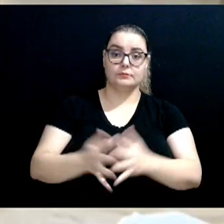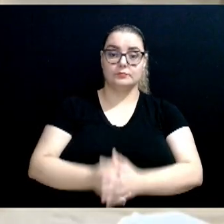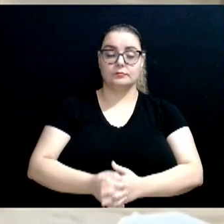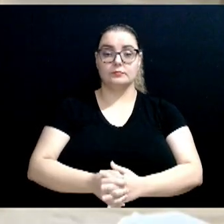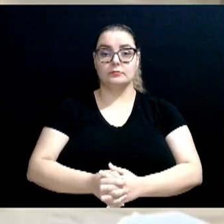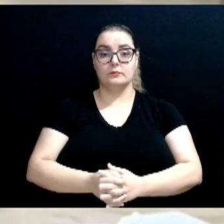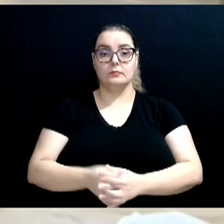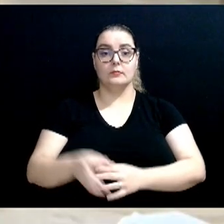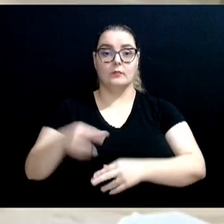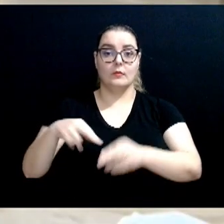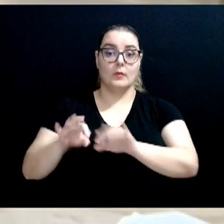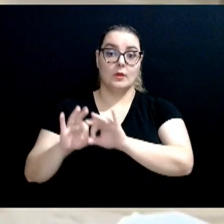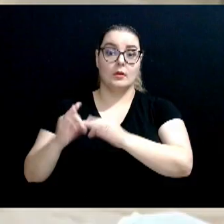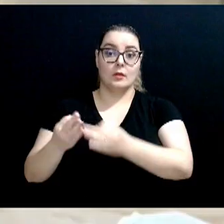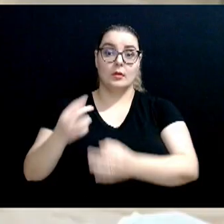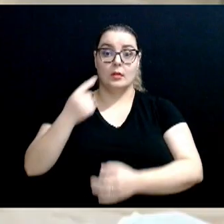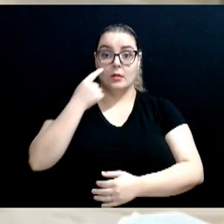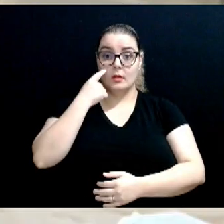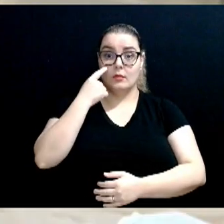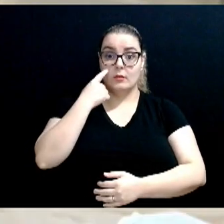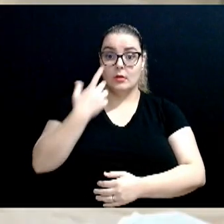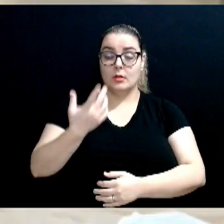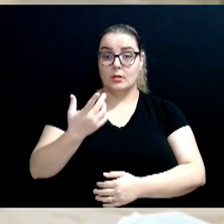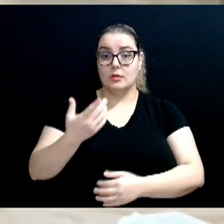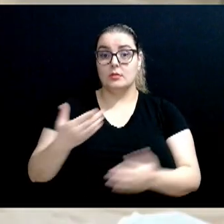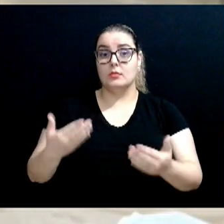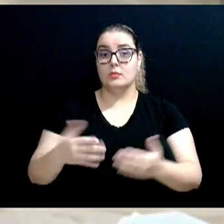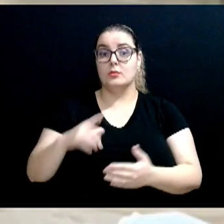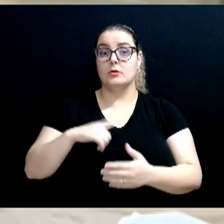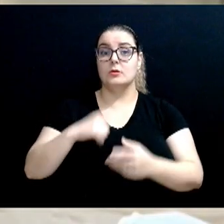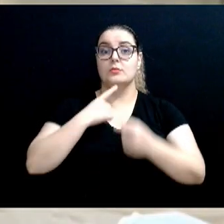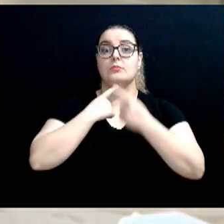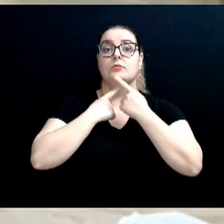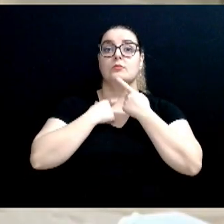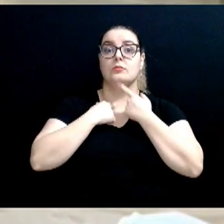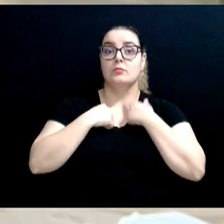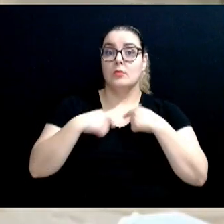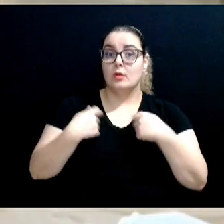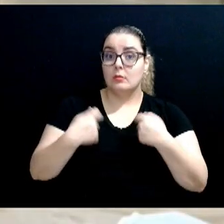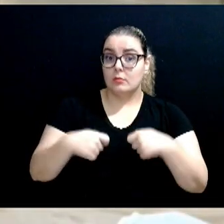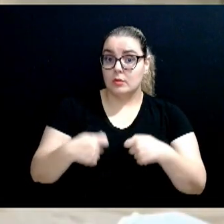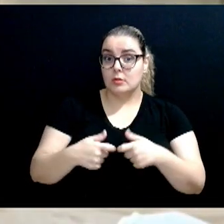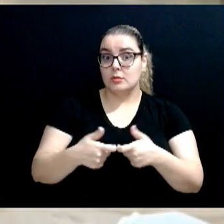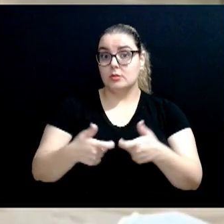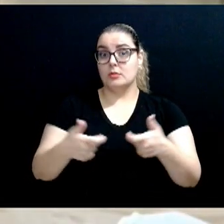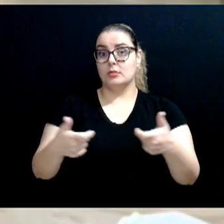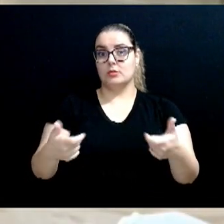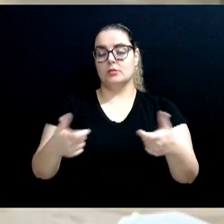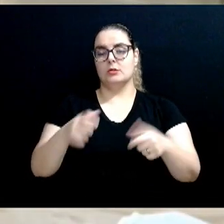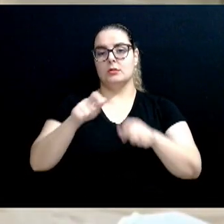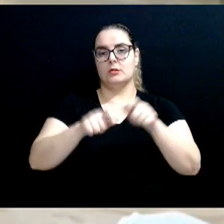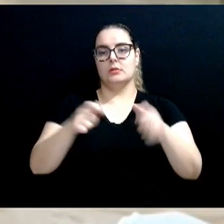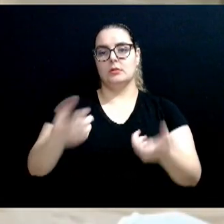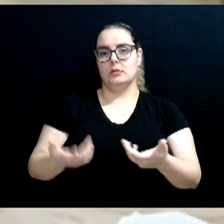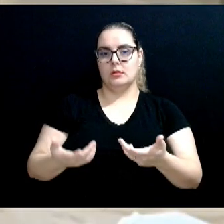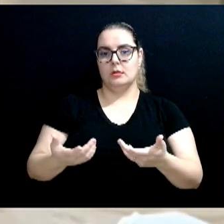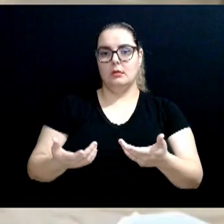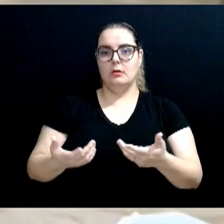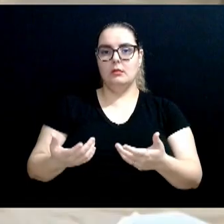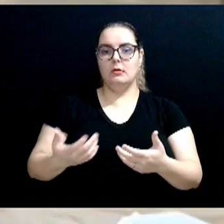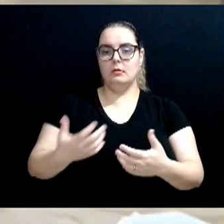eu vejo que hoje tem um desejo e uma necessidade muito grande das pessoas em se